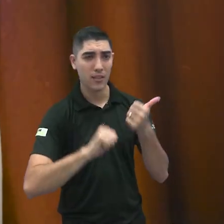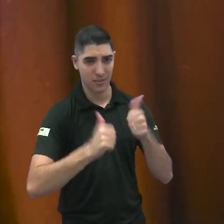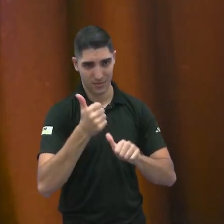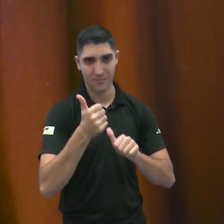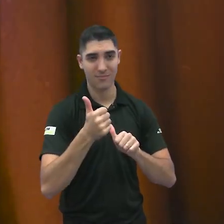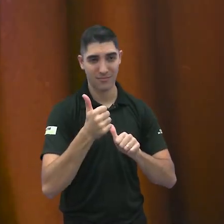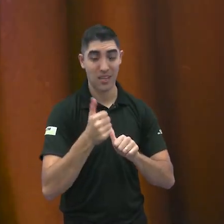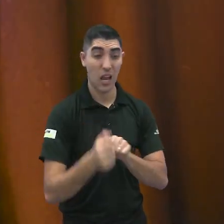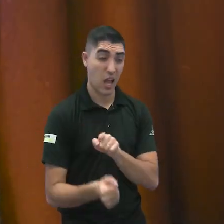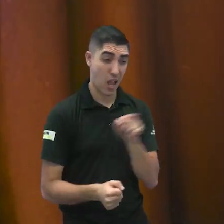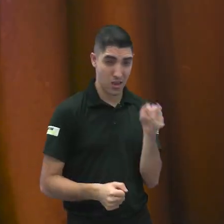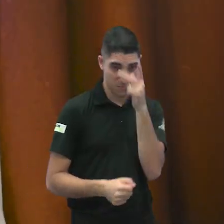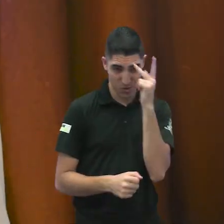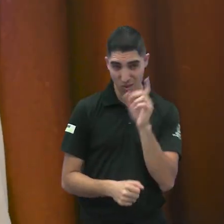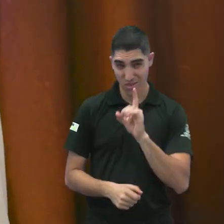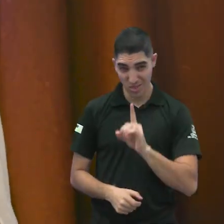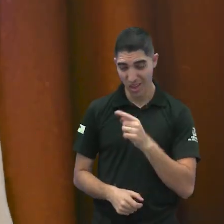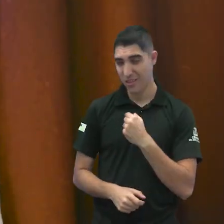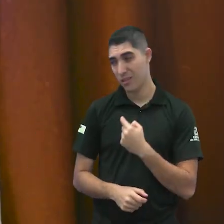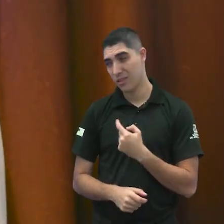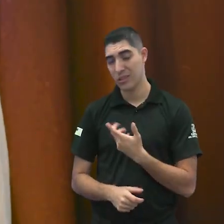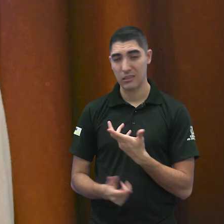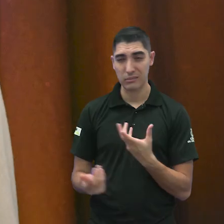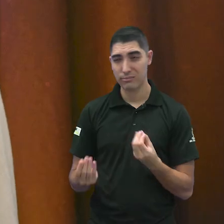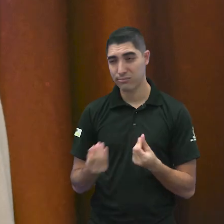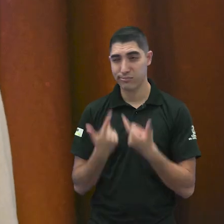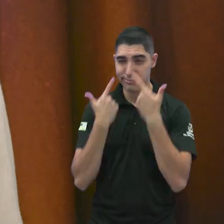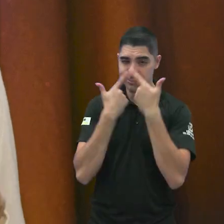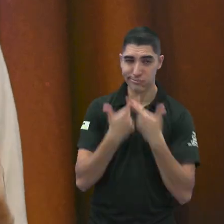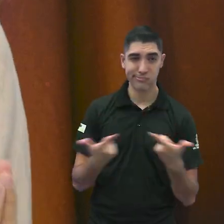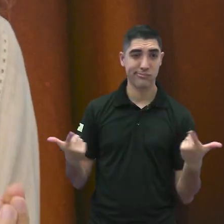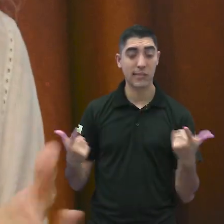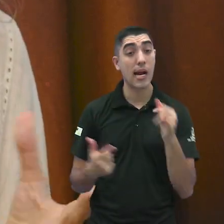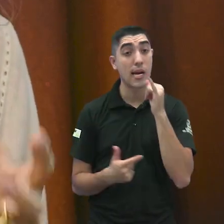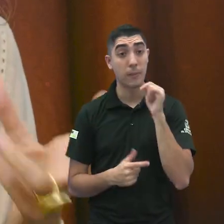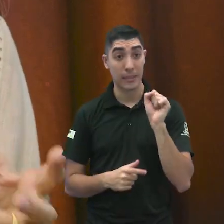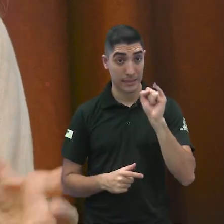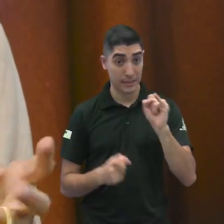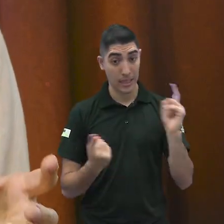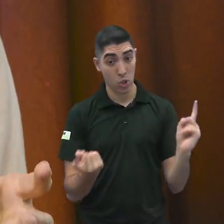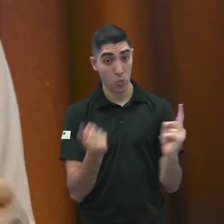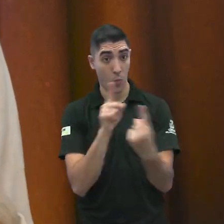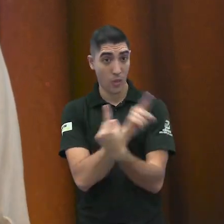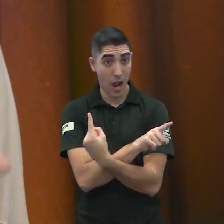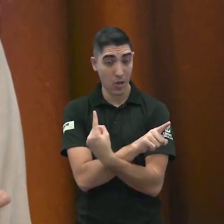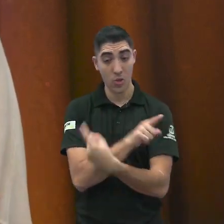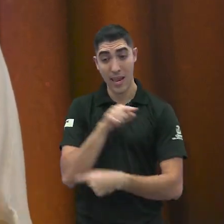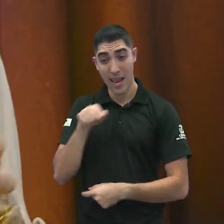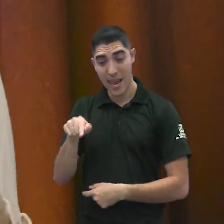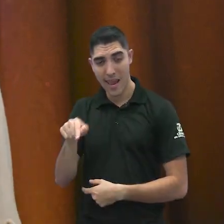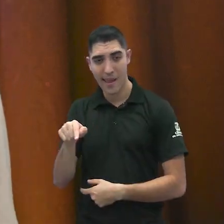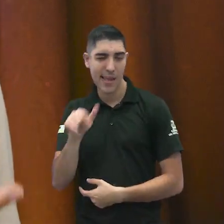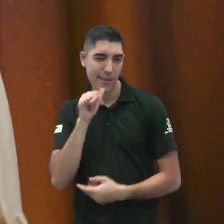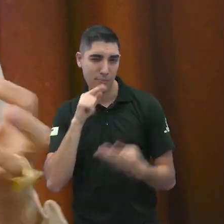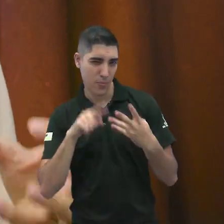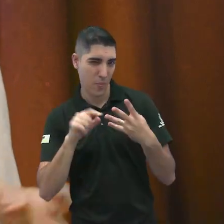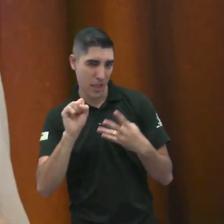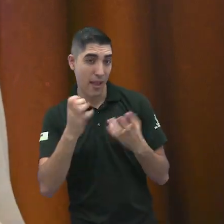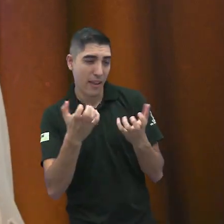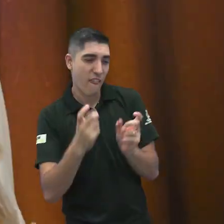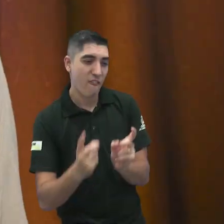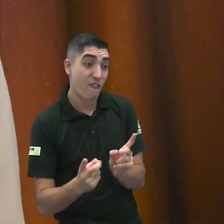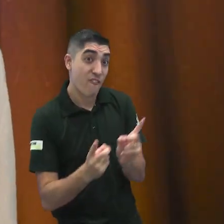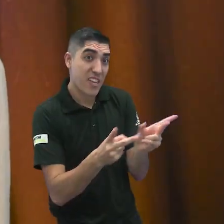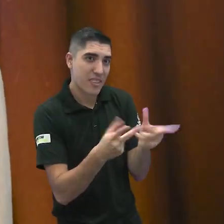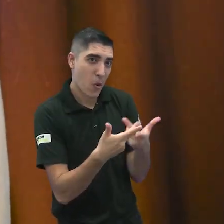essa negociação. Né? Então, se for o contrário, se for o S negociando alguma coisa com o D, né, querendo vender,